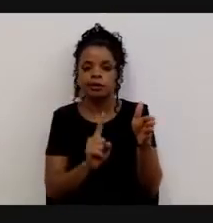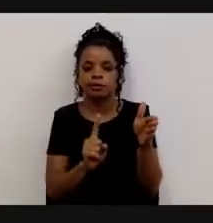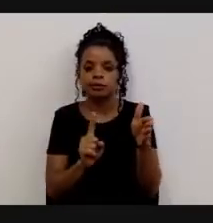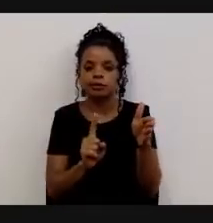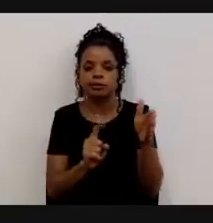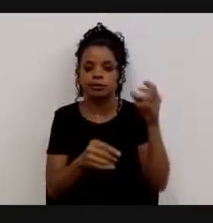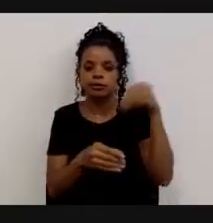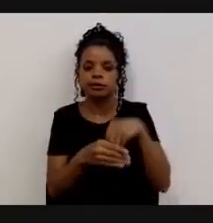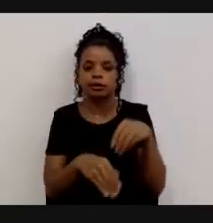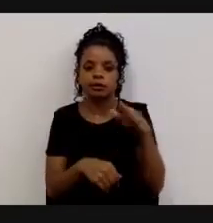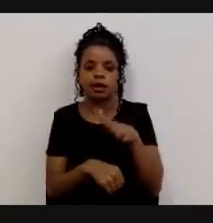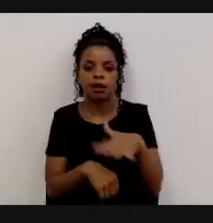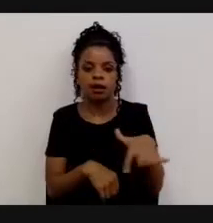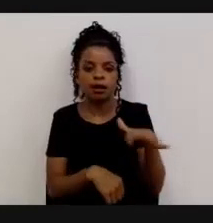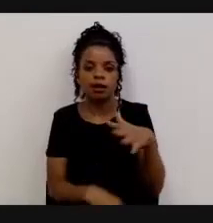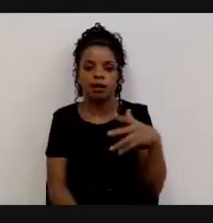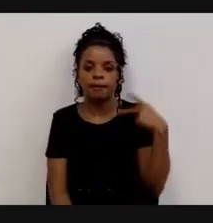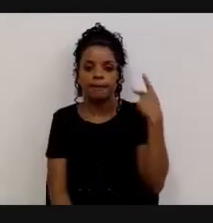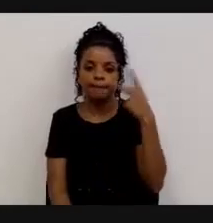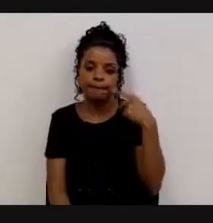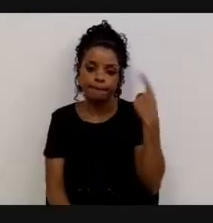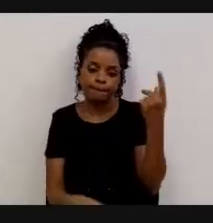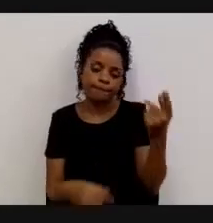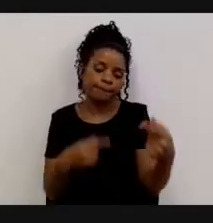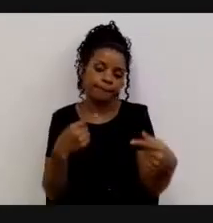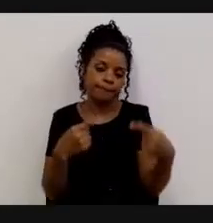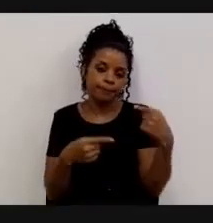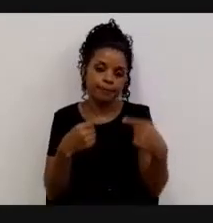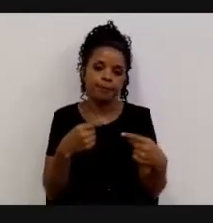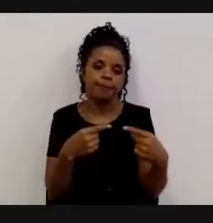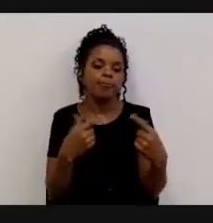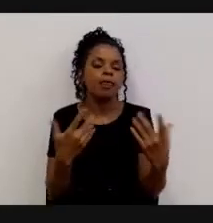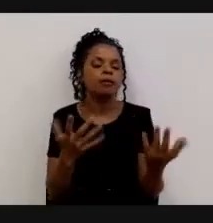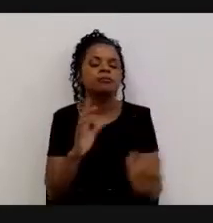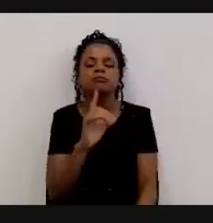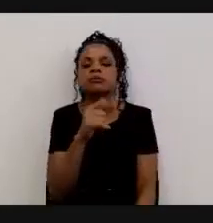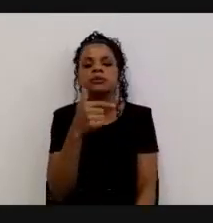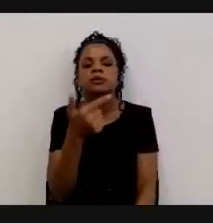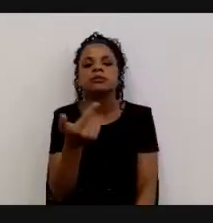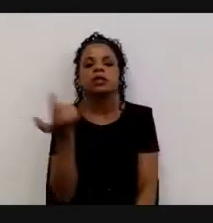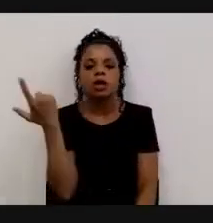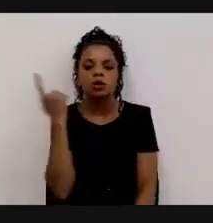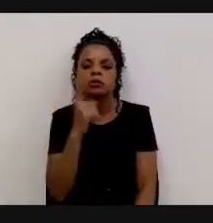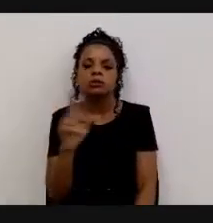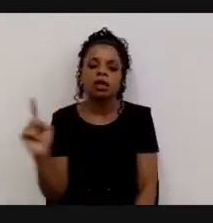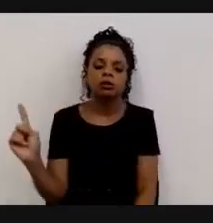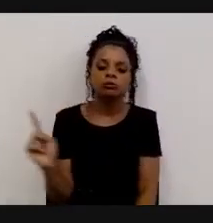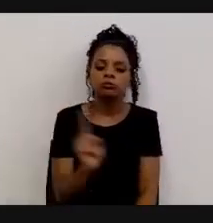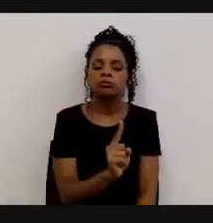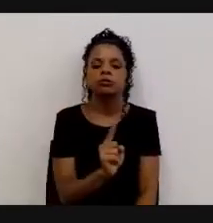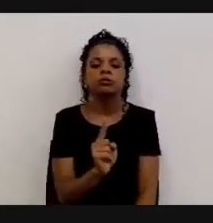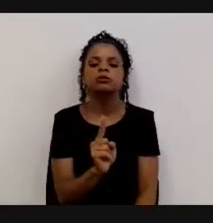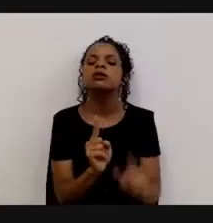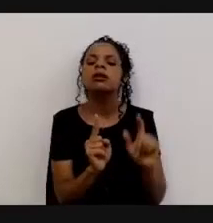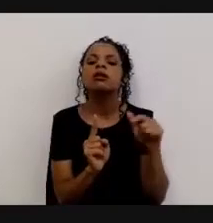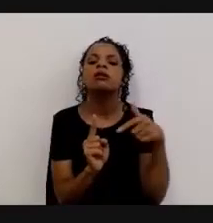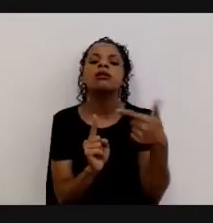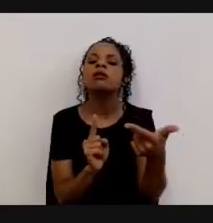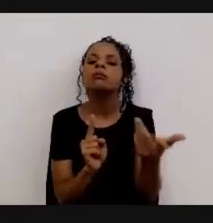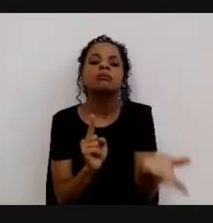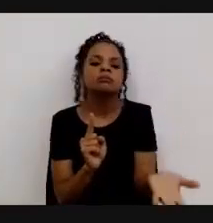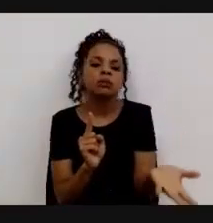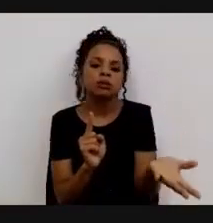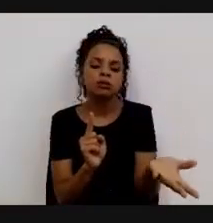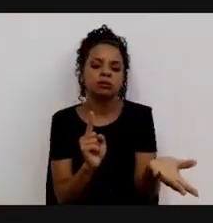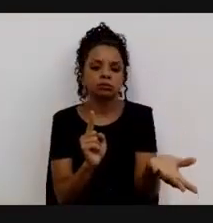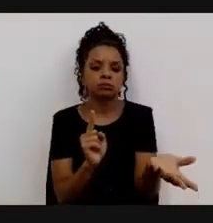saber, o que acontece depois que elas conseguem passar essa barreira? O que acontece pós